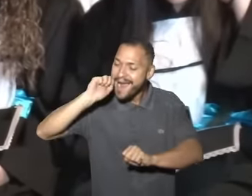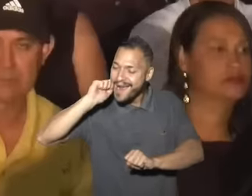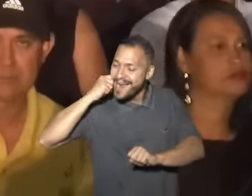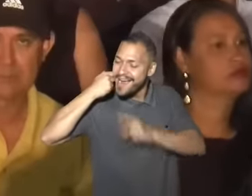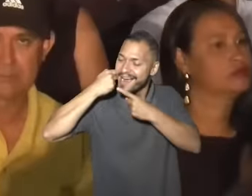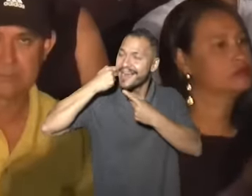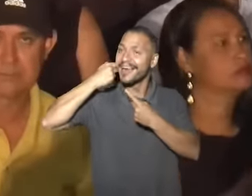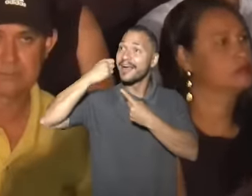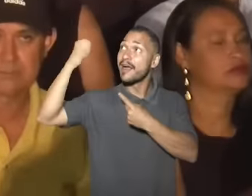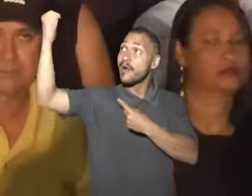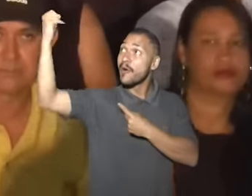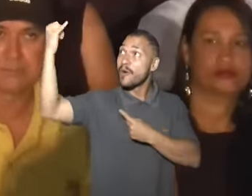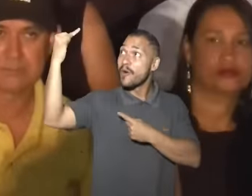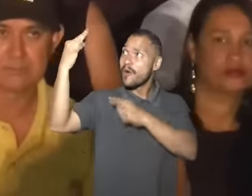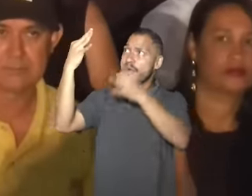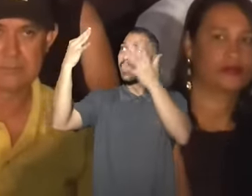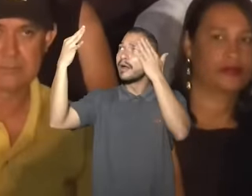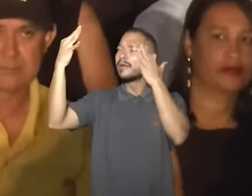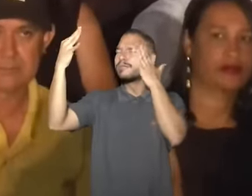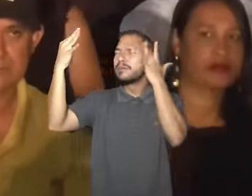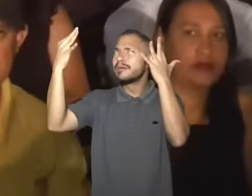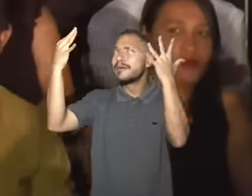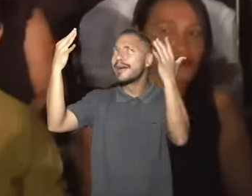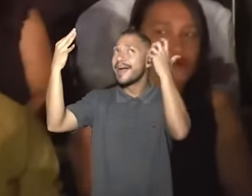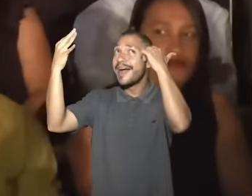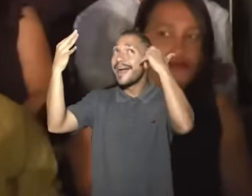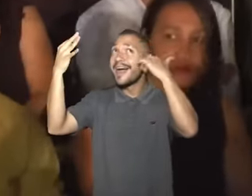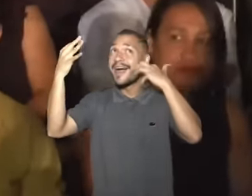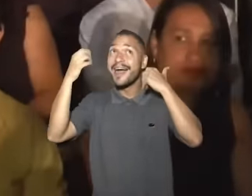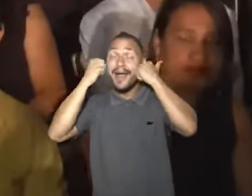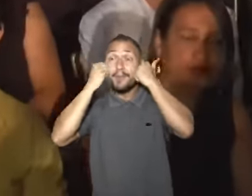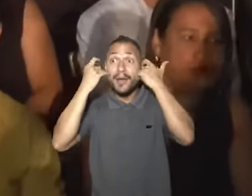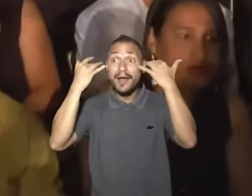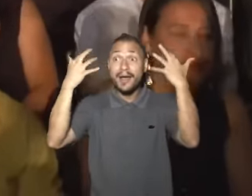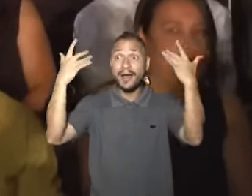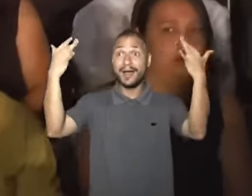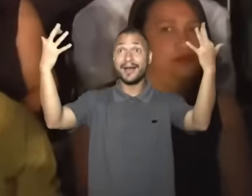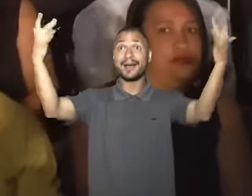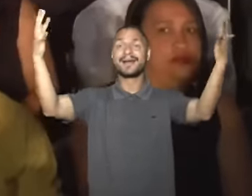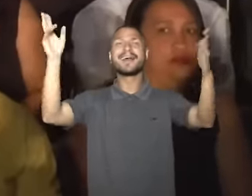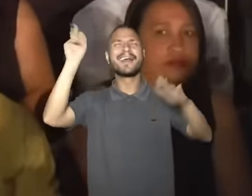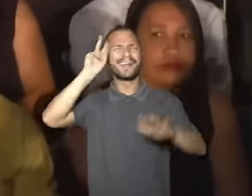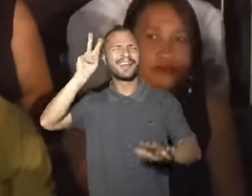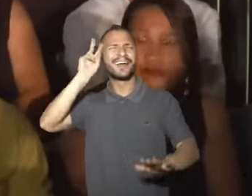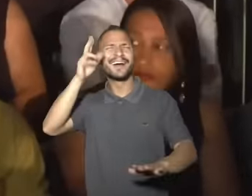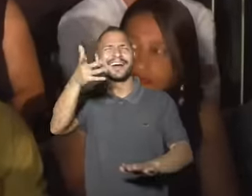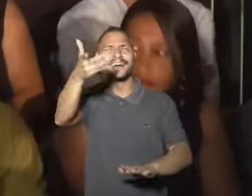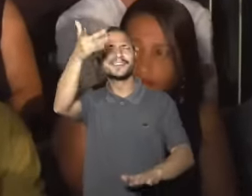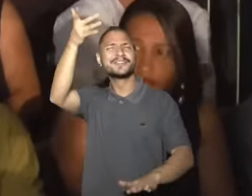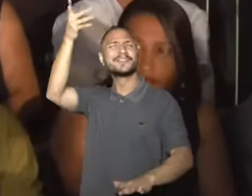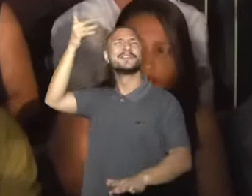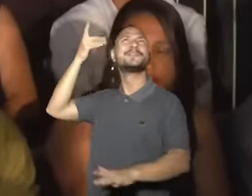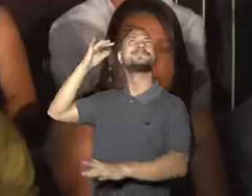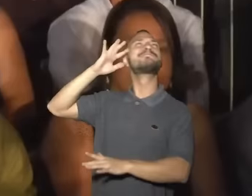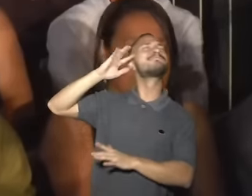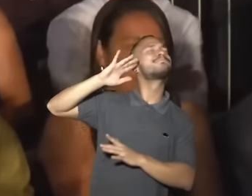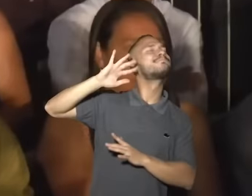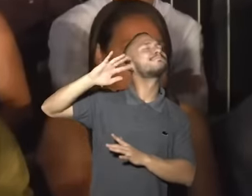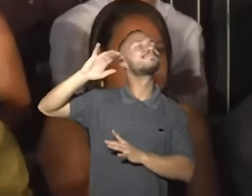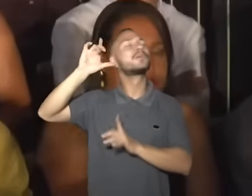vale a luz do seu suor. Lembra que o sono